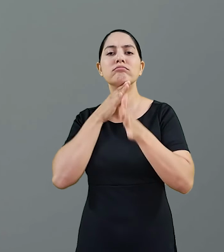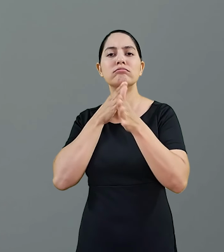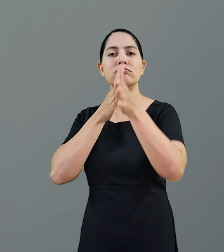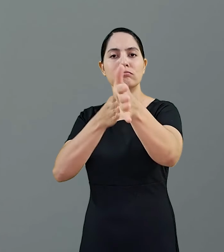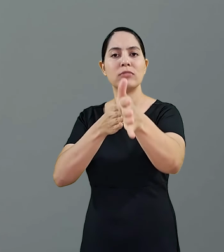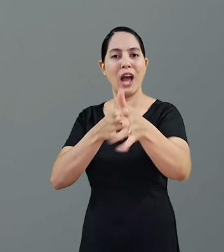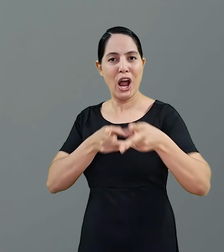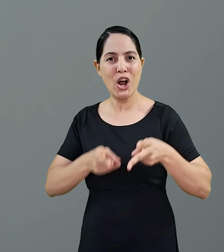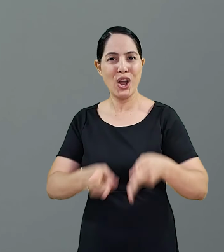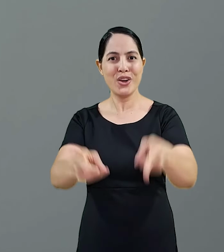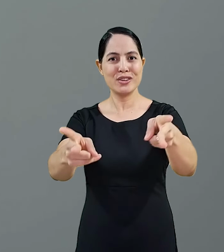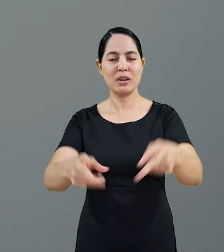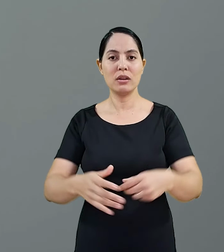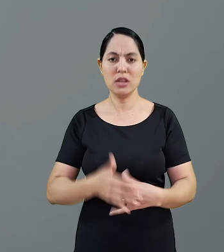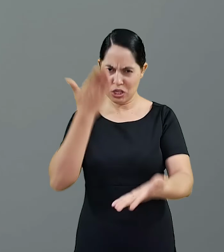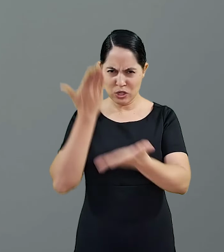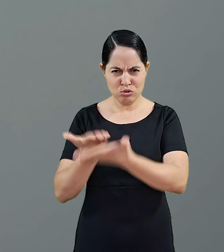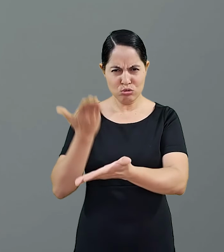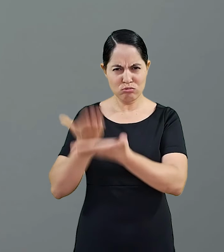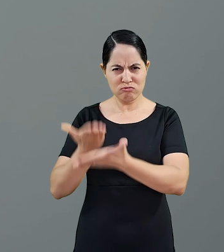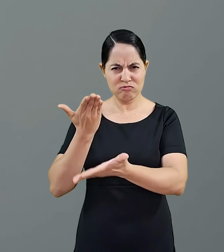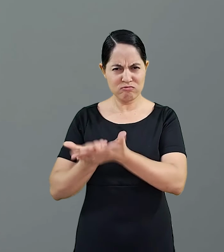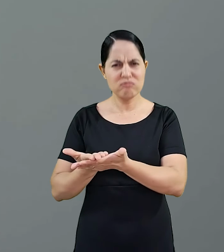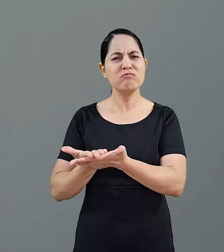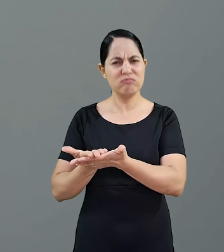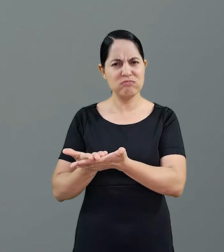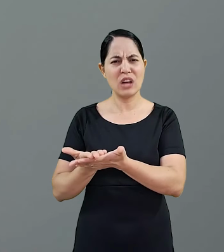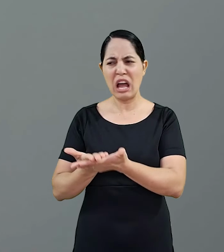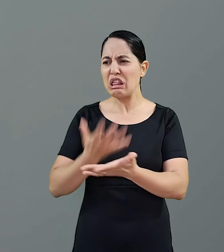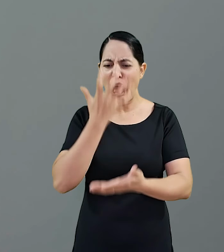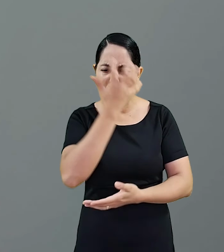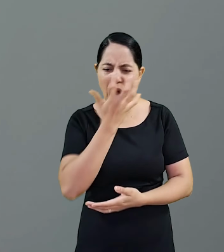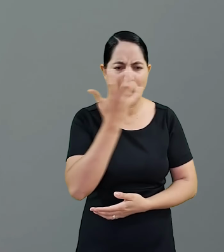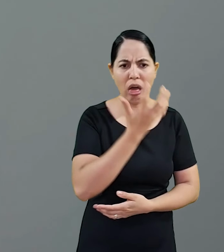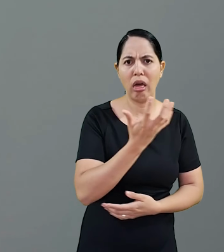continue. Estude, não se deixe seduzir.